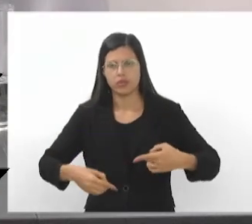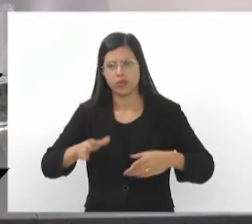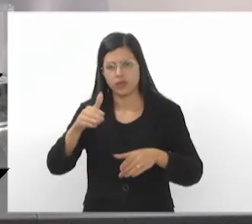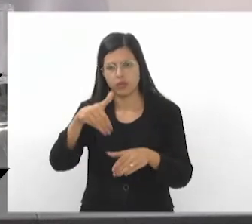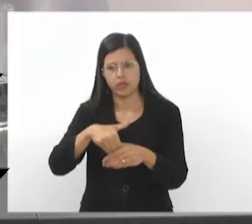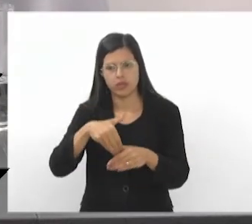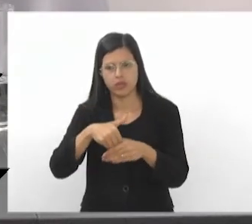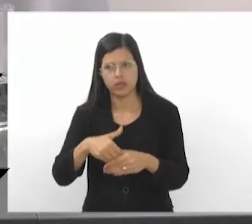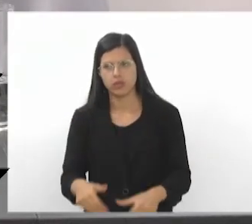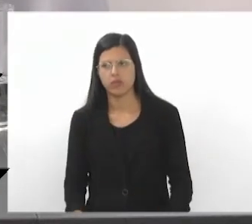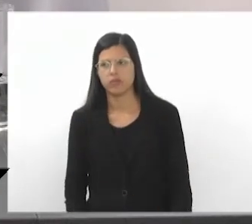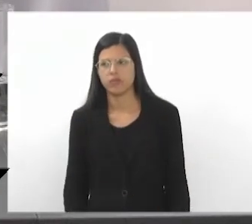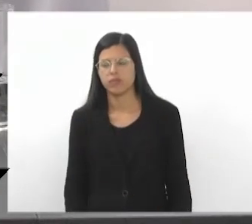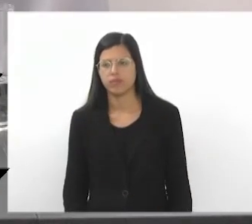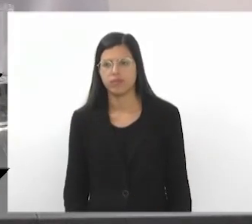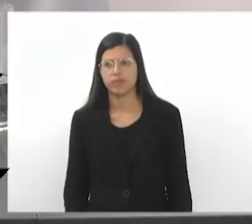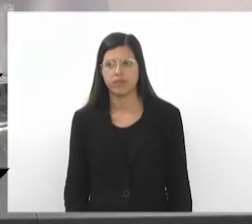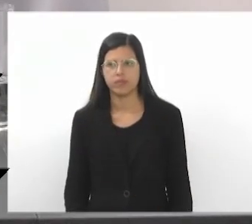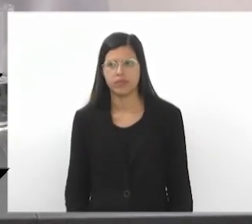votação